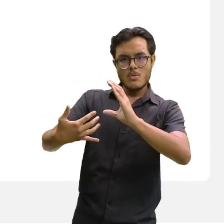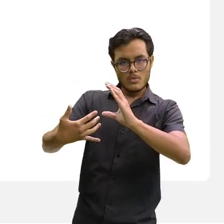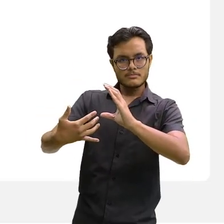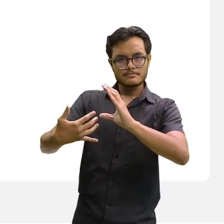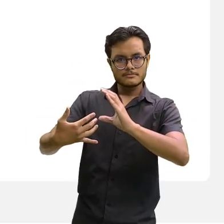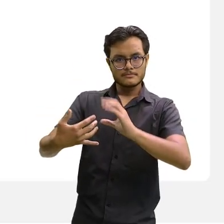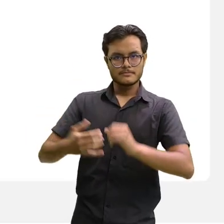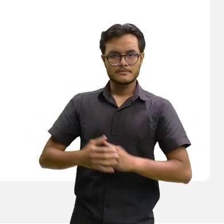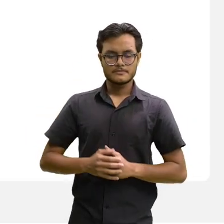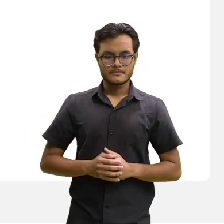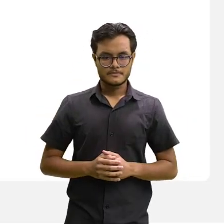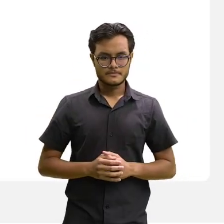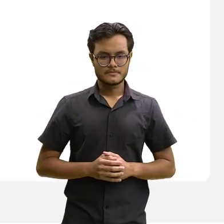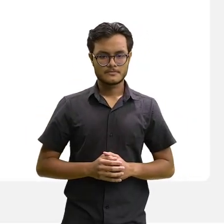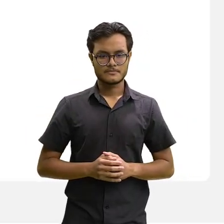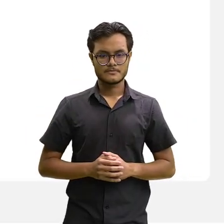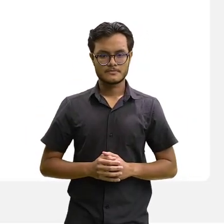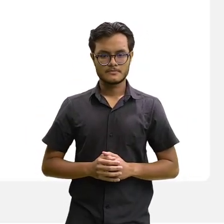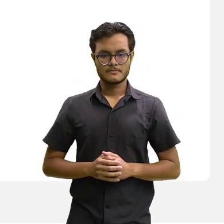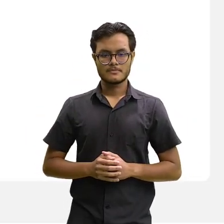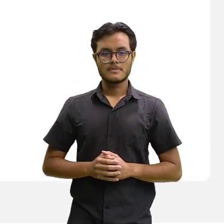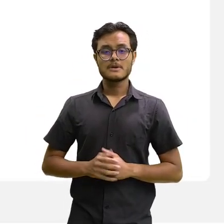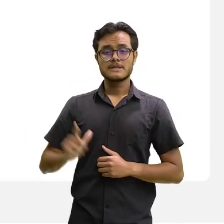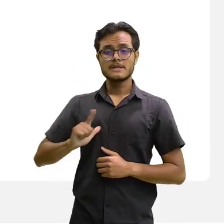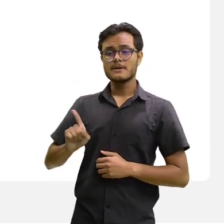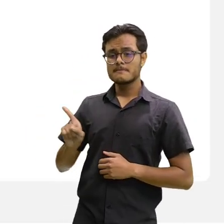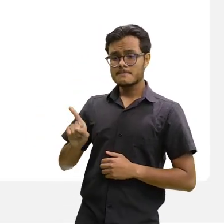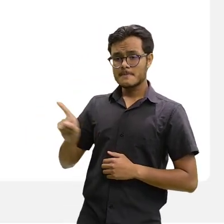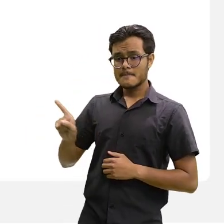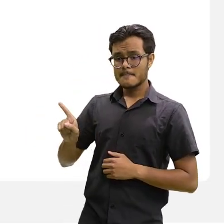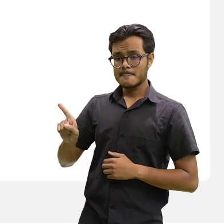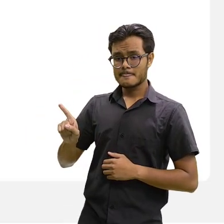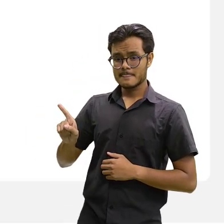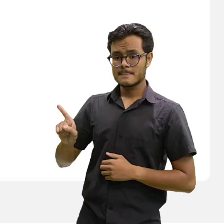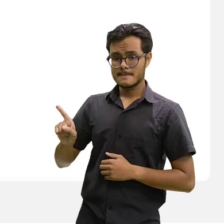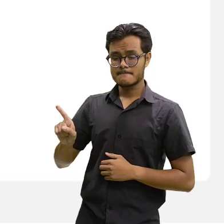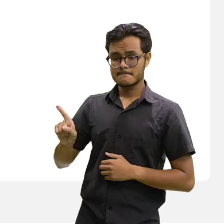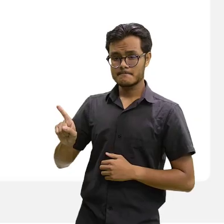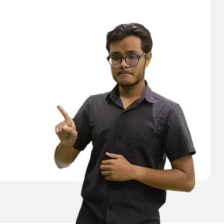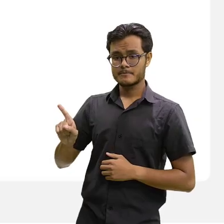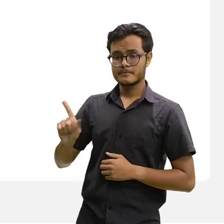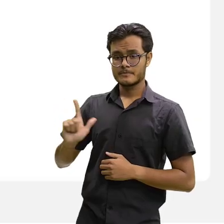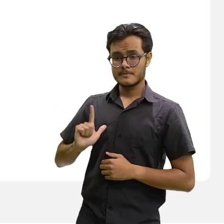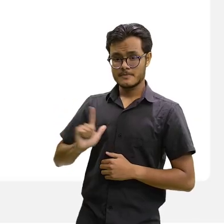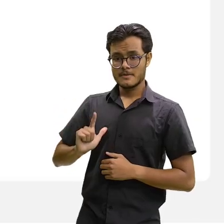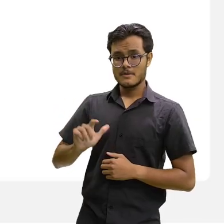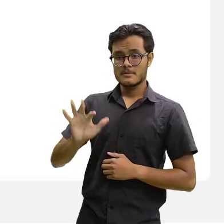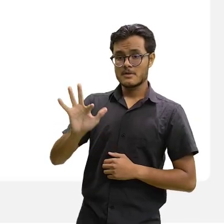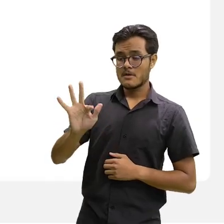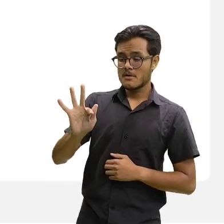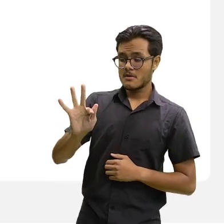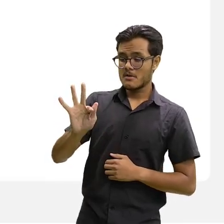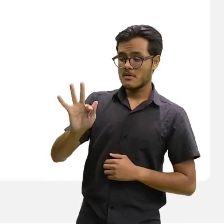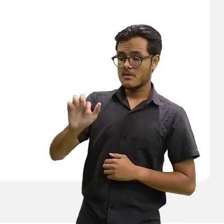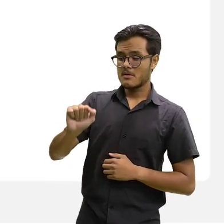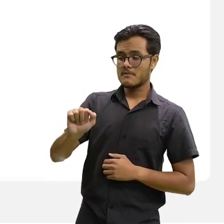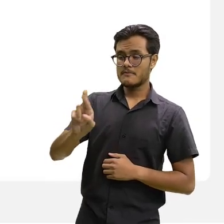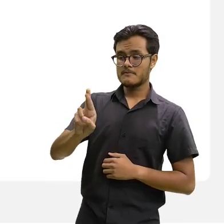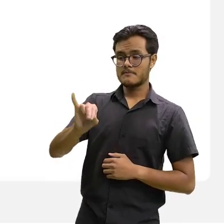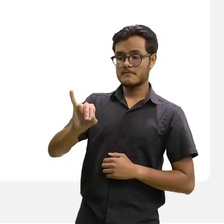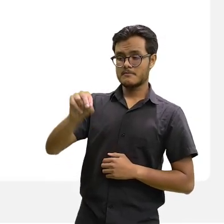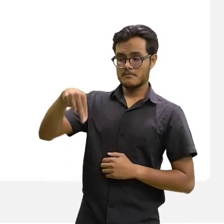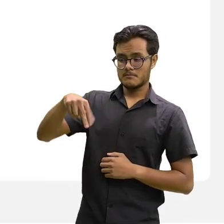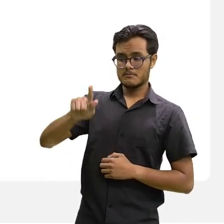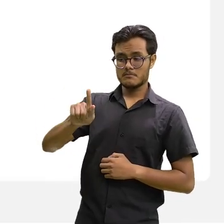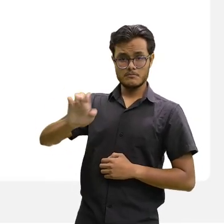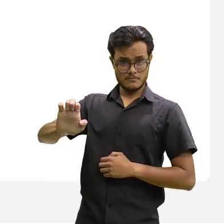superior do nosso crânio está aqui, ó, nessa estrutura chamada